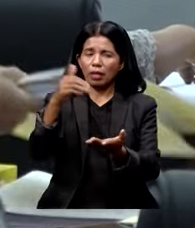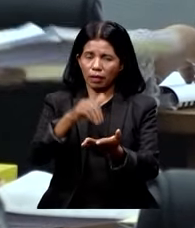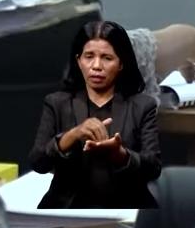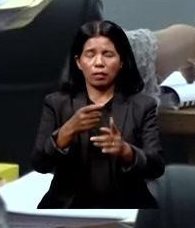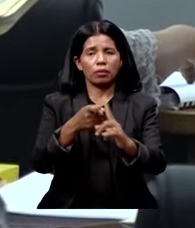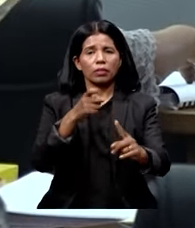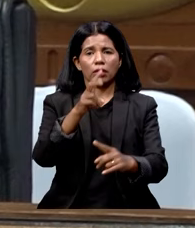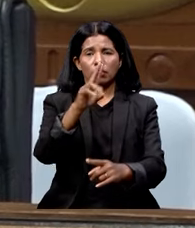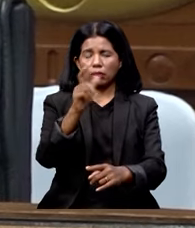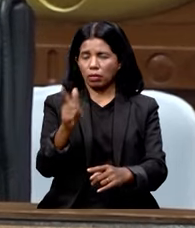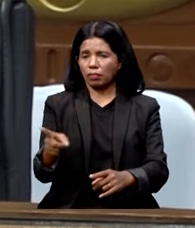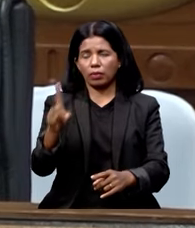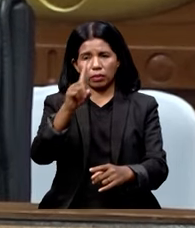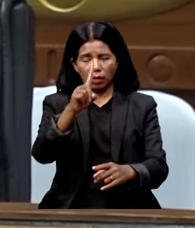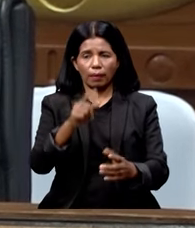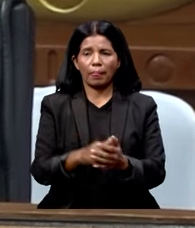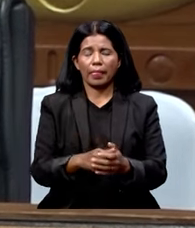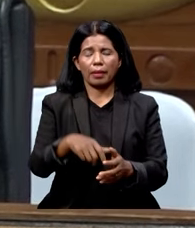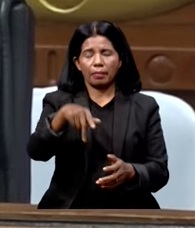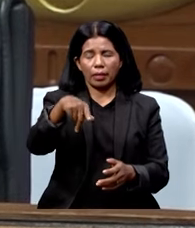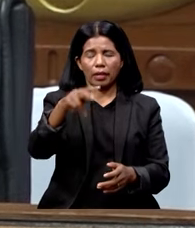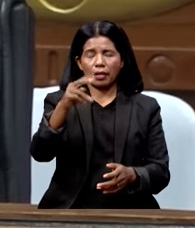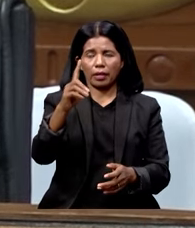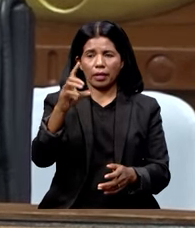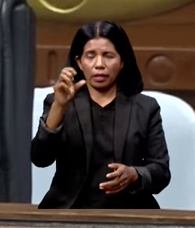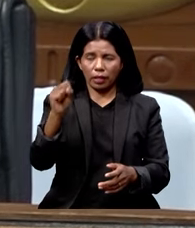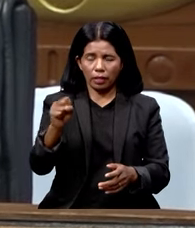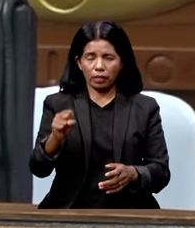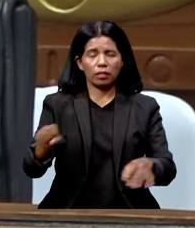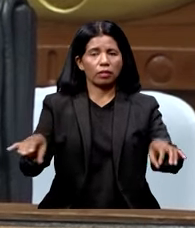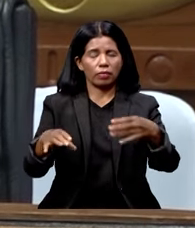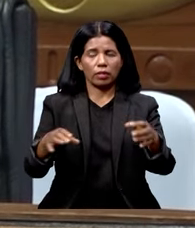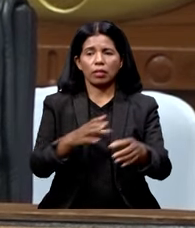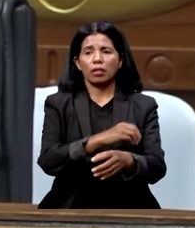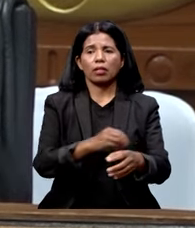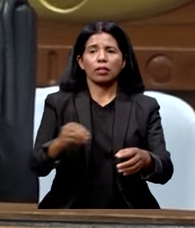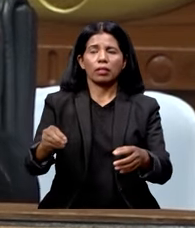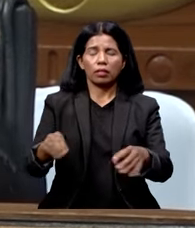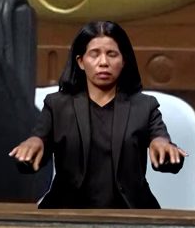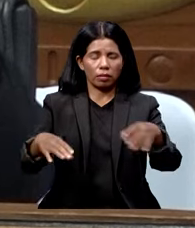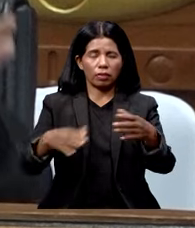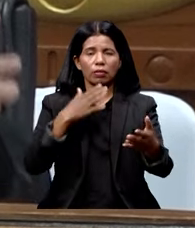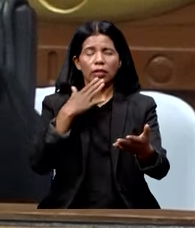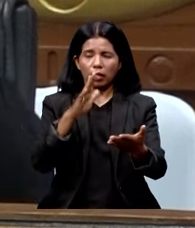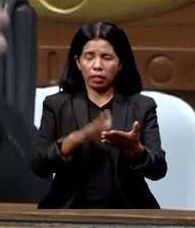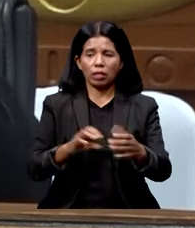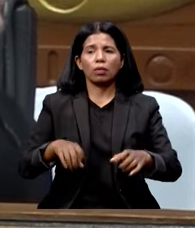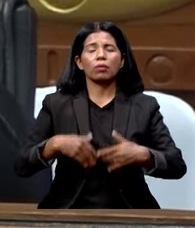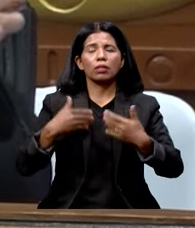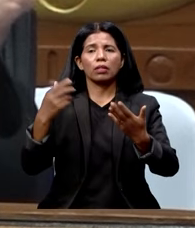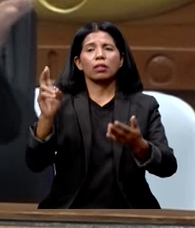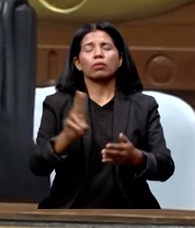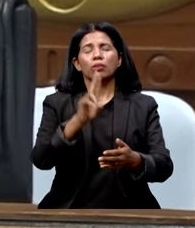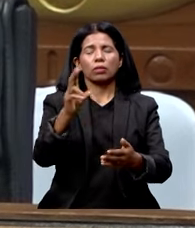Rússia 2021, PNDS se ongoing ela, se ongoing ela, no sama gasta teona